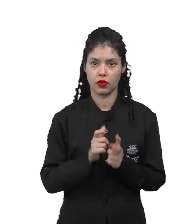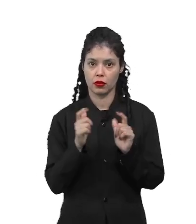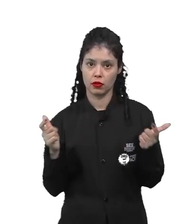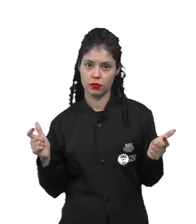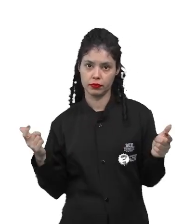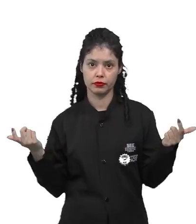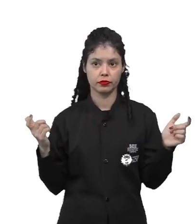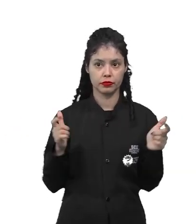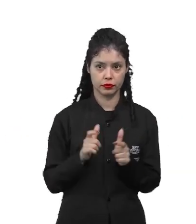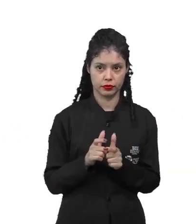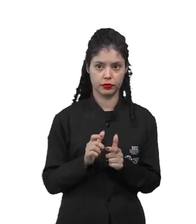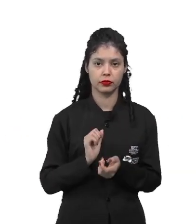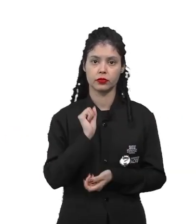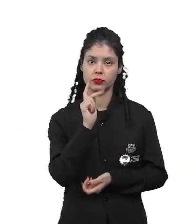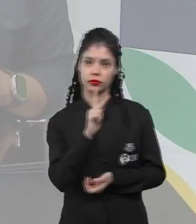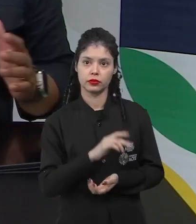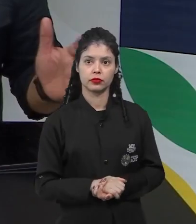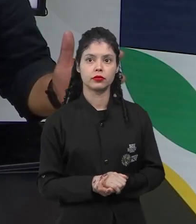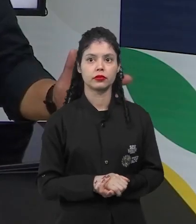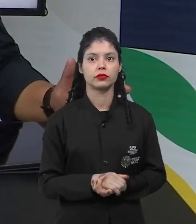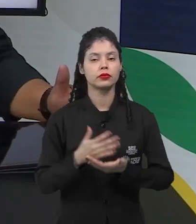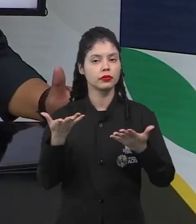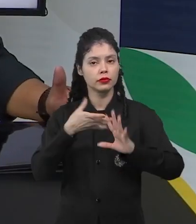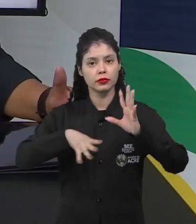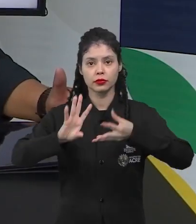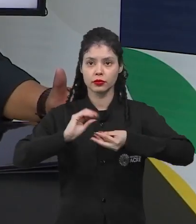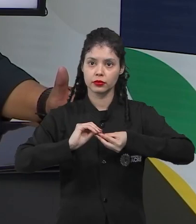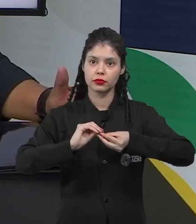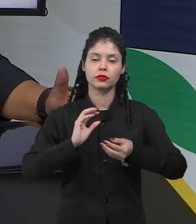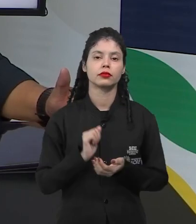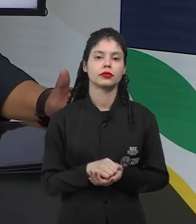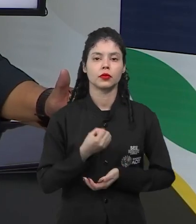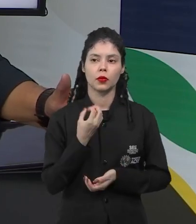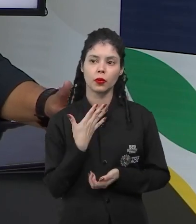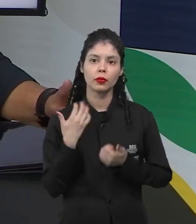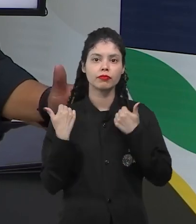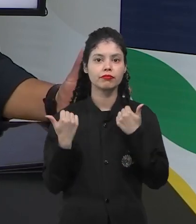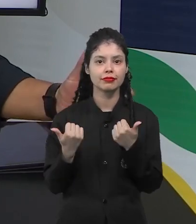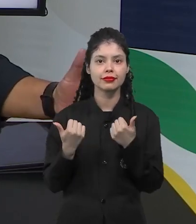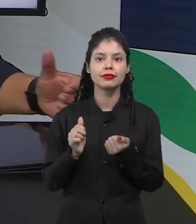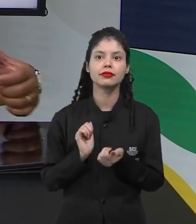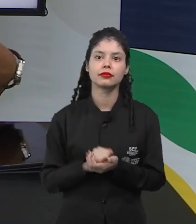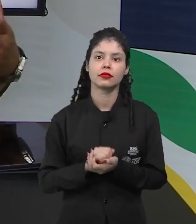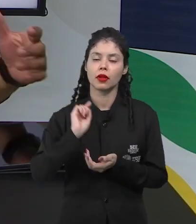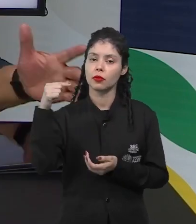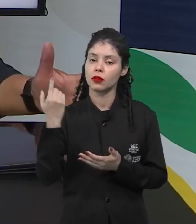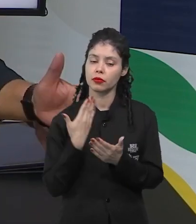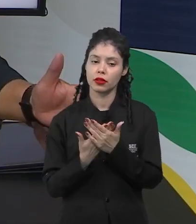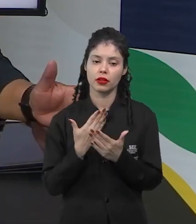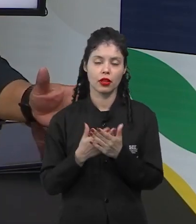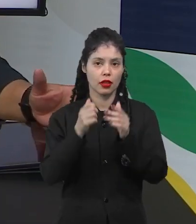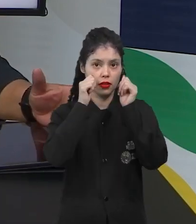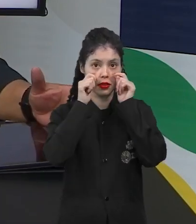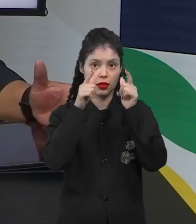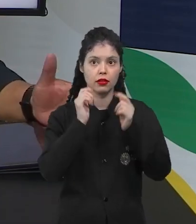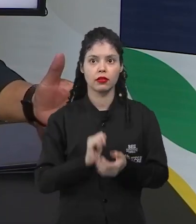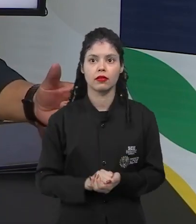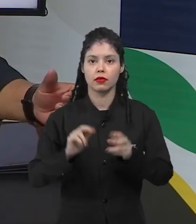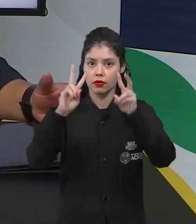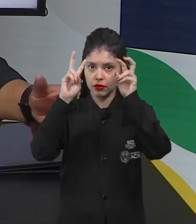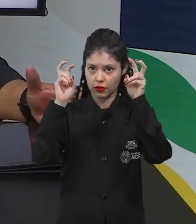crescente ou decrescente, tá bom? Então nós temos aqui um resumo fechadinho para você, estudante, e nas próximas aulas fique atento que a gente vai